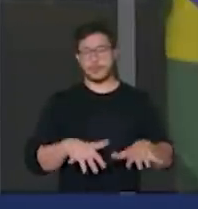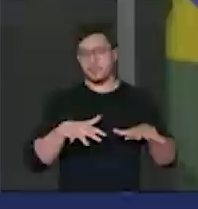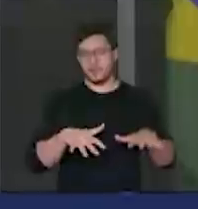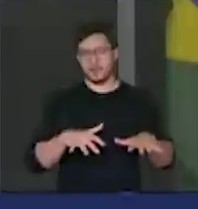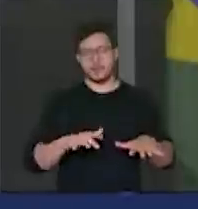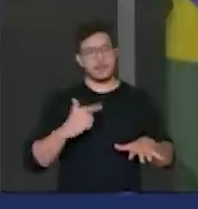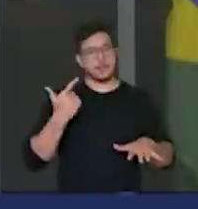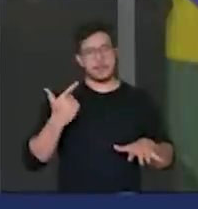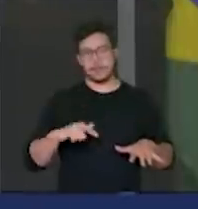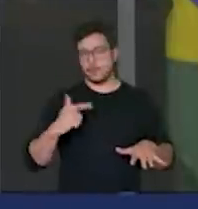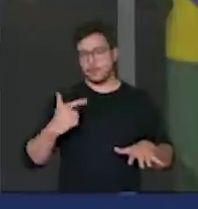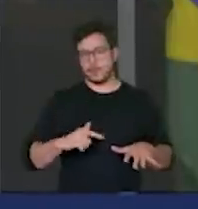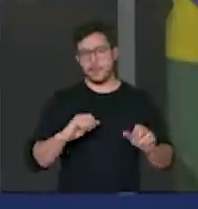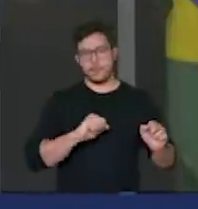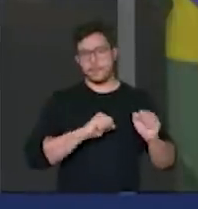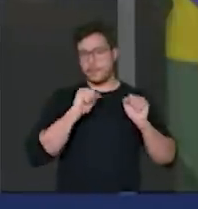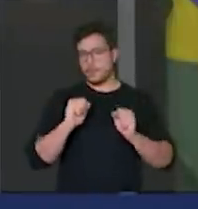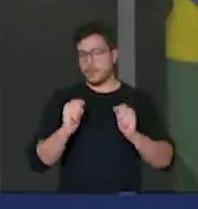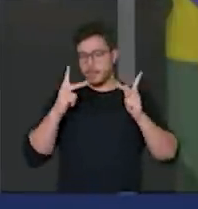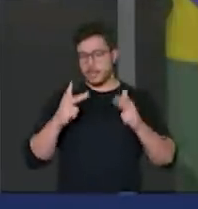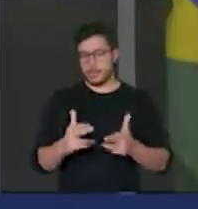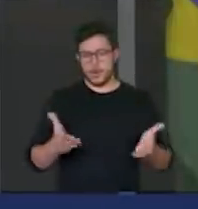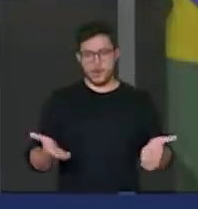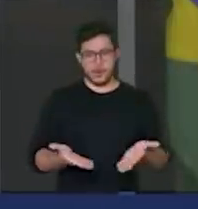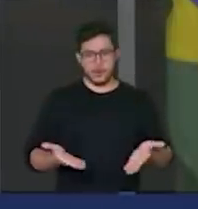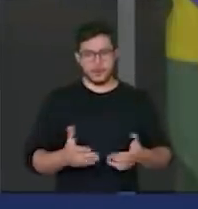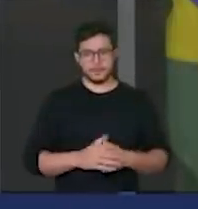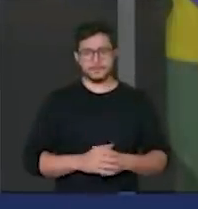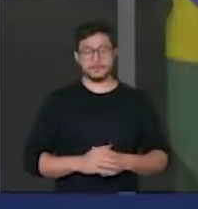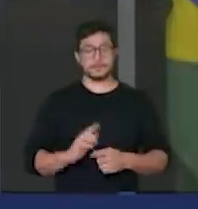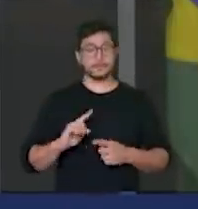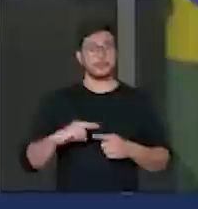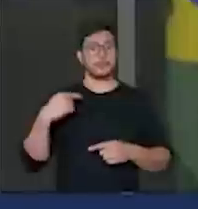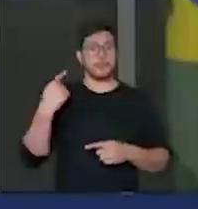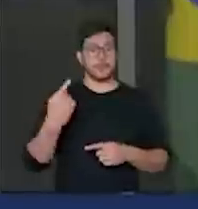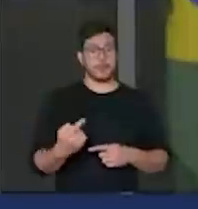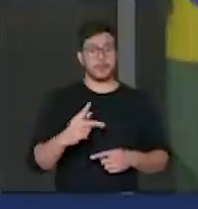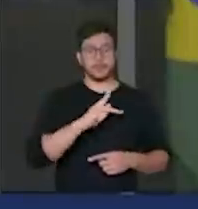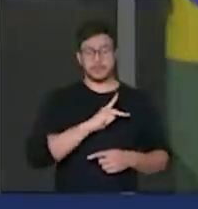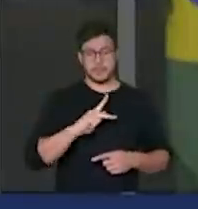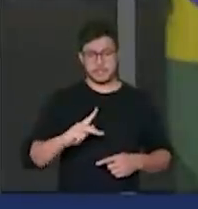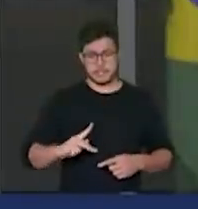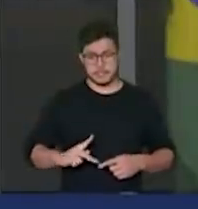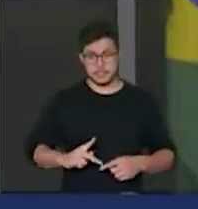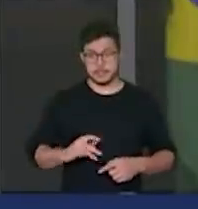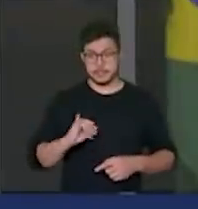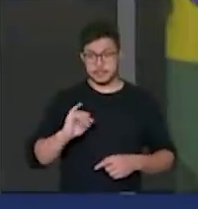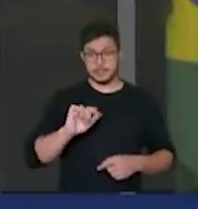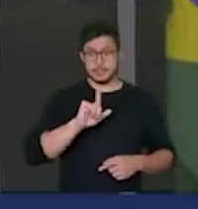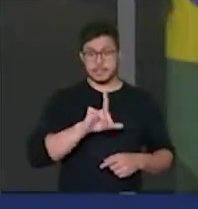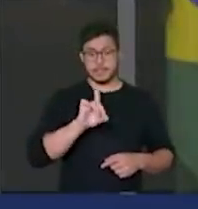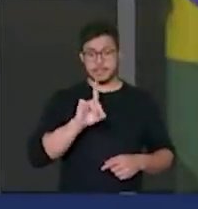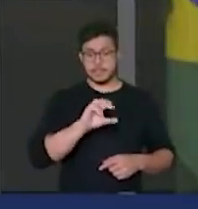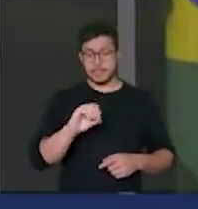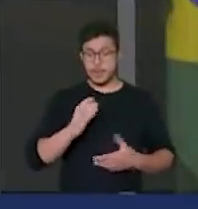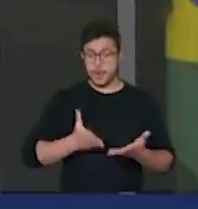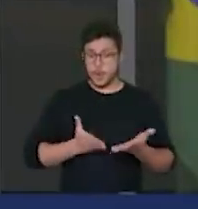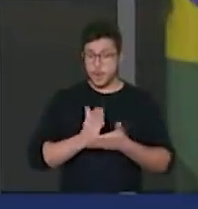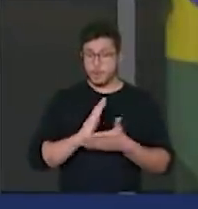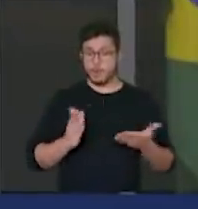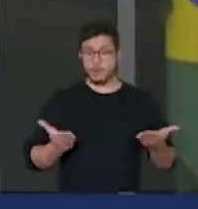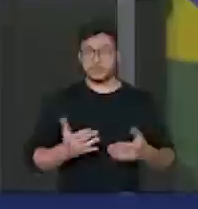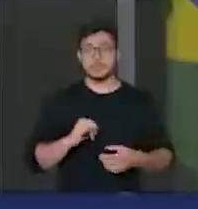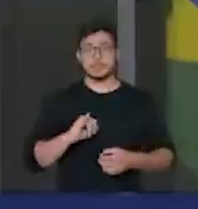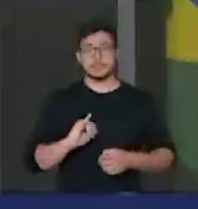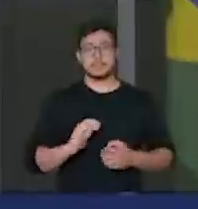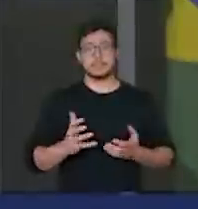poder sobre o orçamento de um presidente da República. O próximo presidente da República, se a LDO for aprovada como está hoje, se